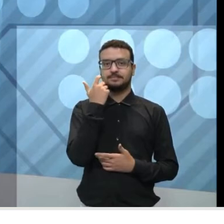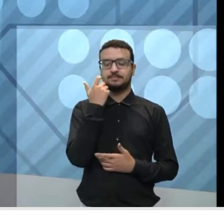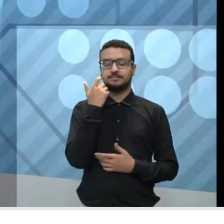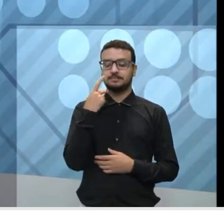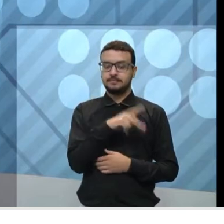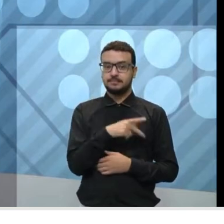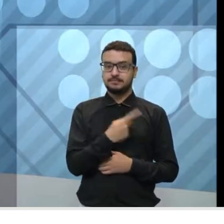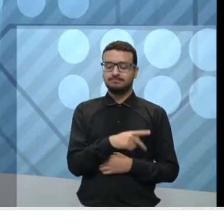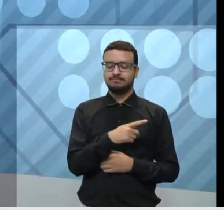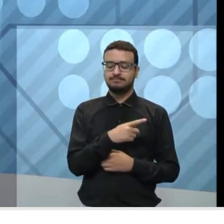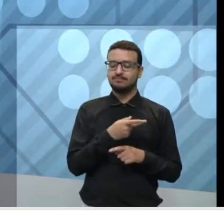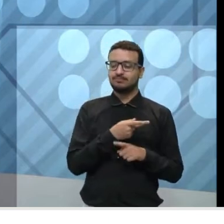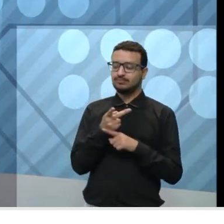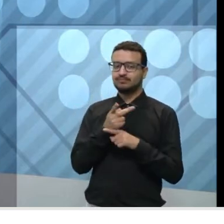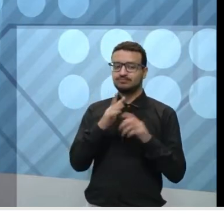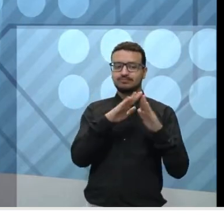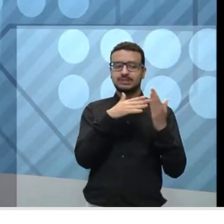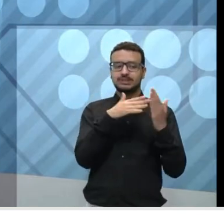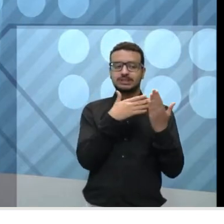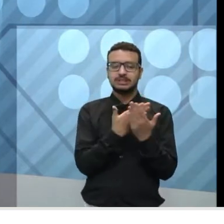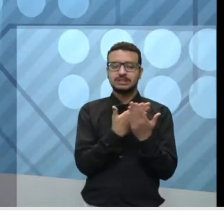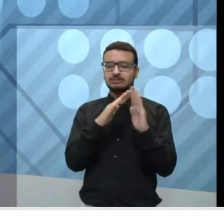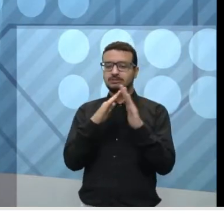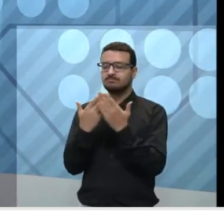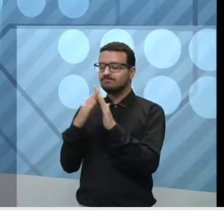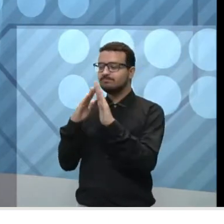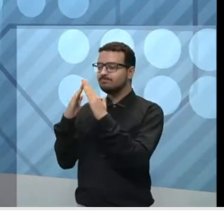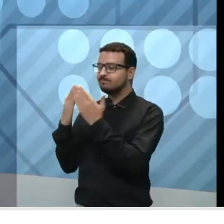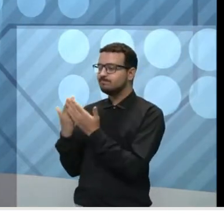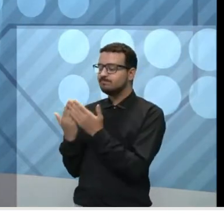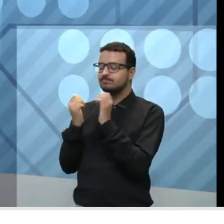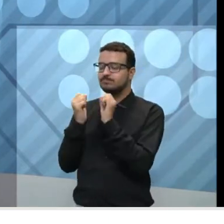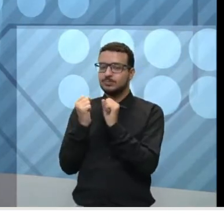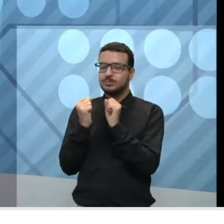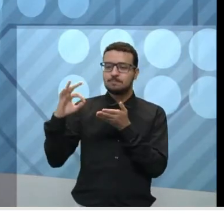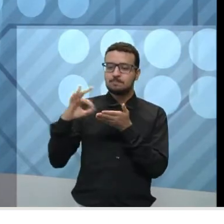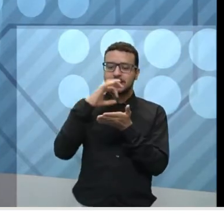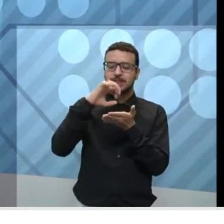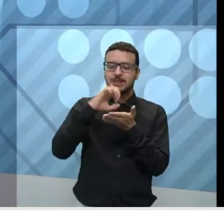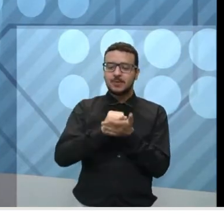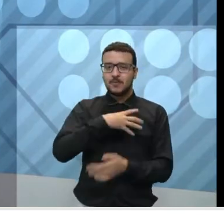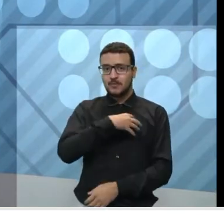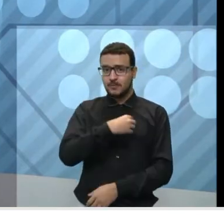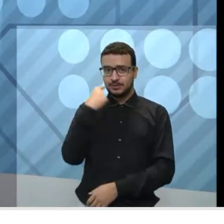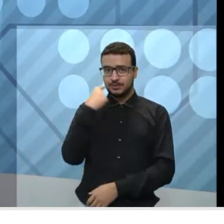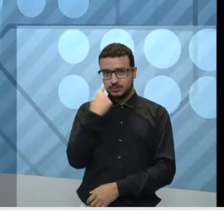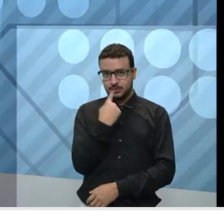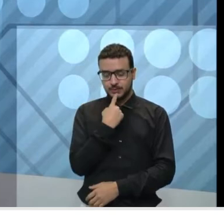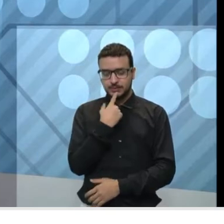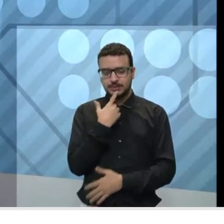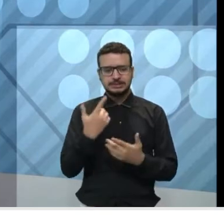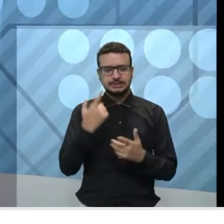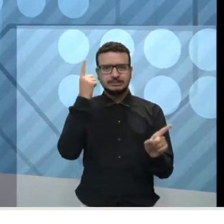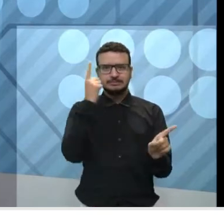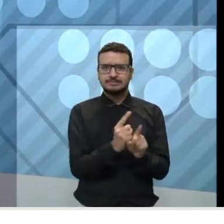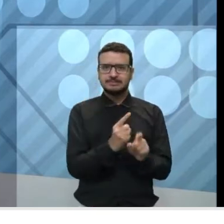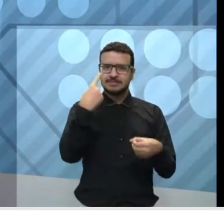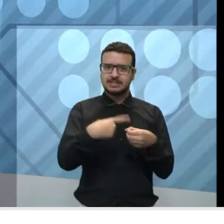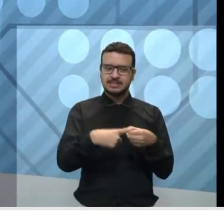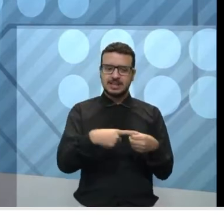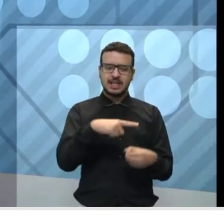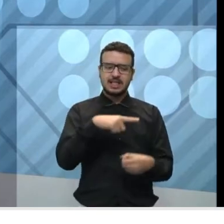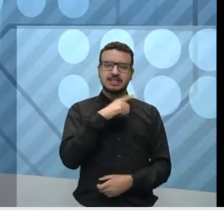ela percebe que no seu município existiam 3 instituições diferentes, com metodologias e